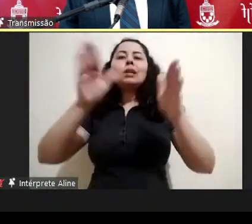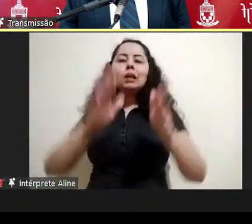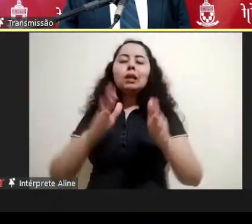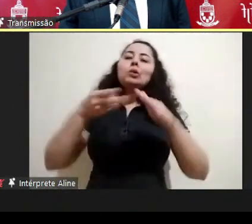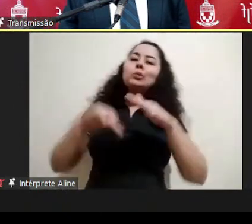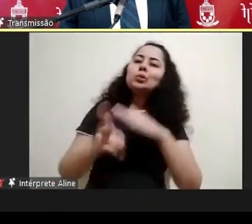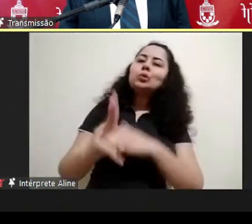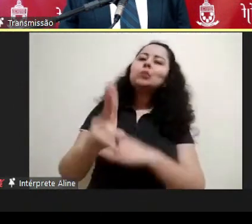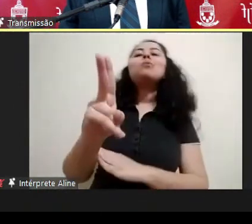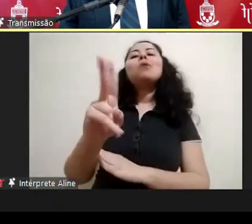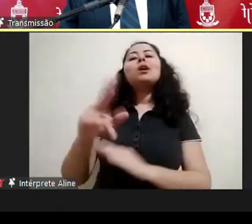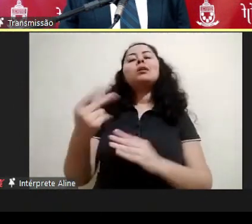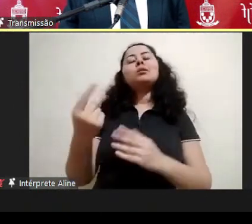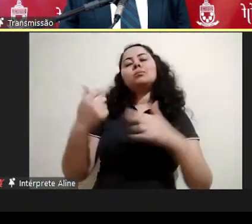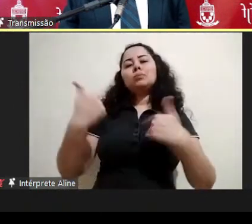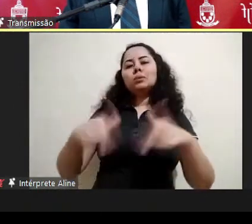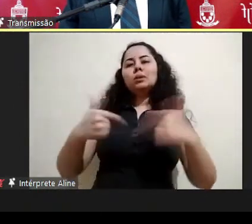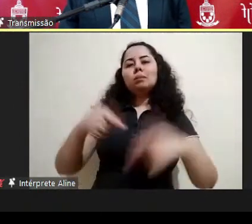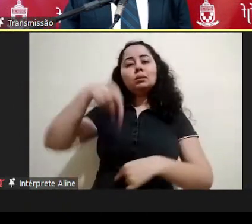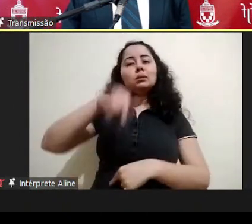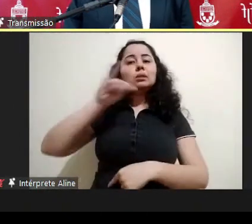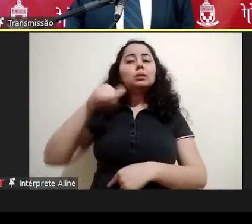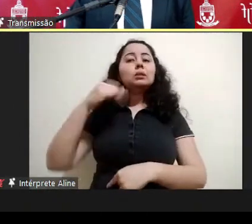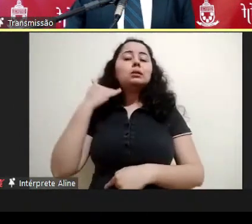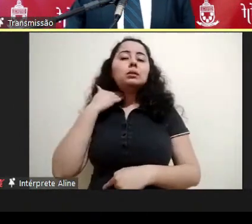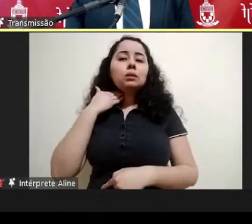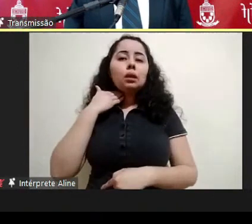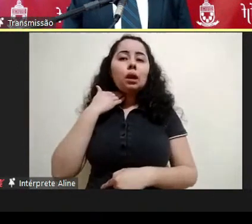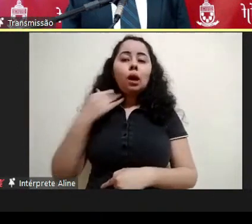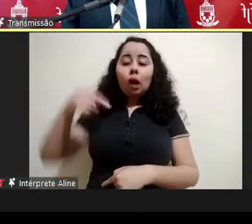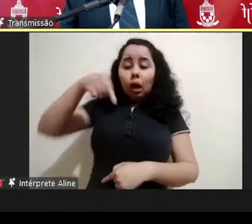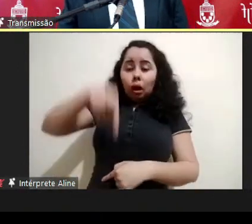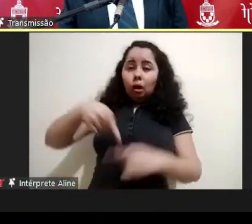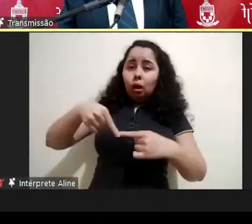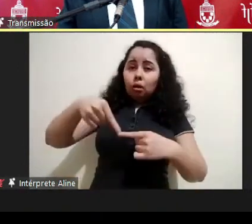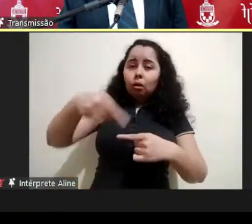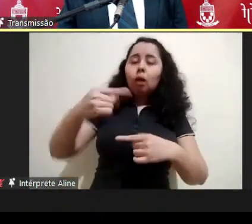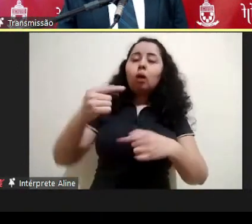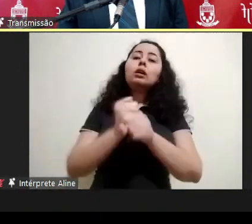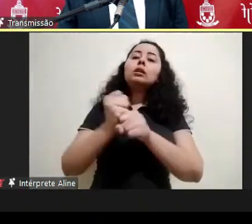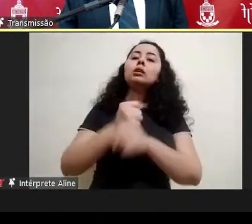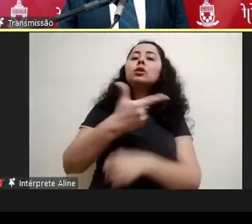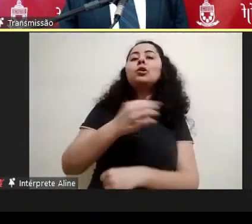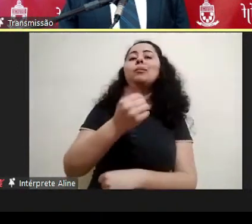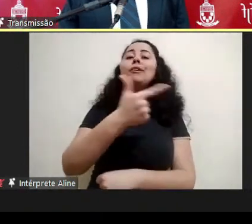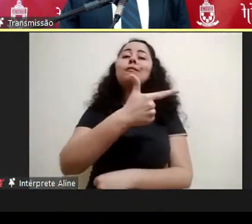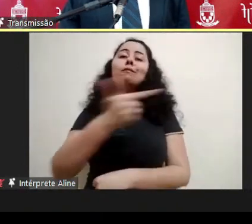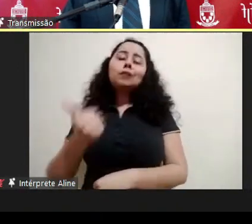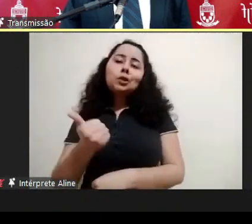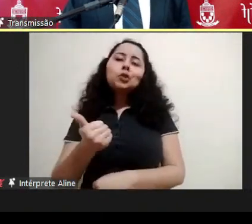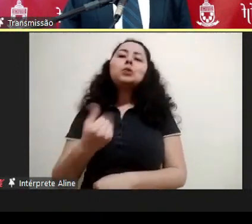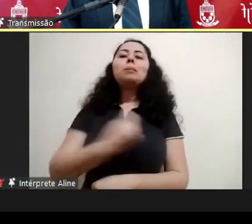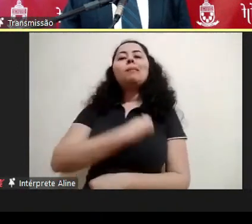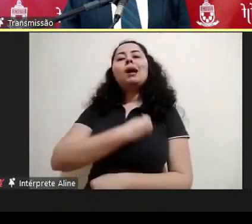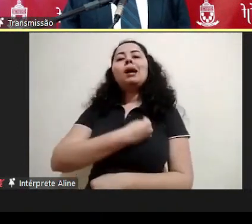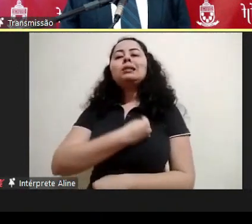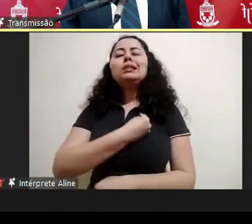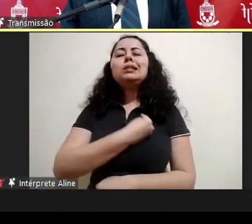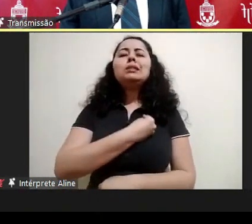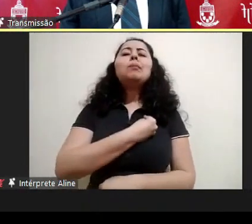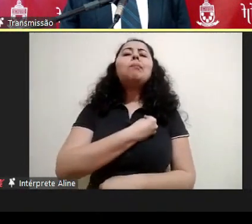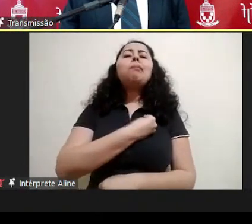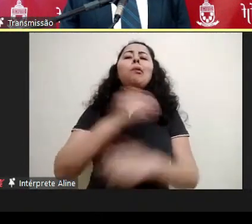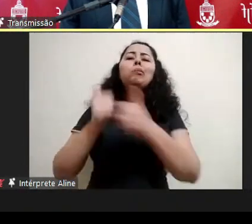de 2020 e 2021, participou do atendimento de centenas de pacientes com Covid. Ministrou